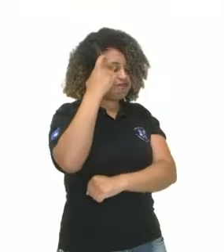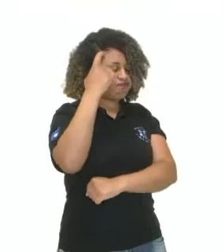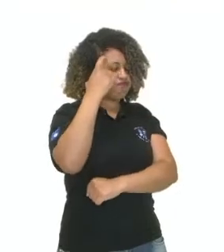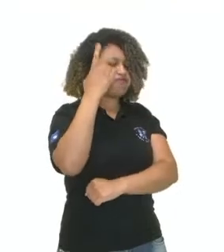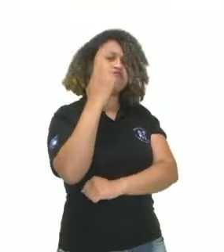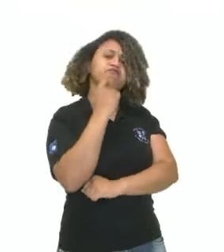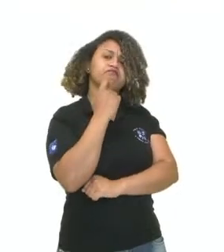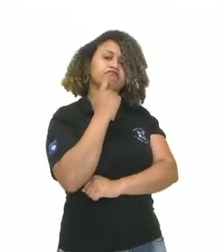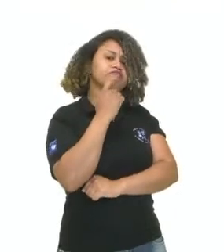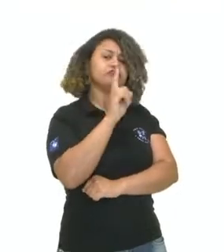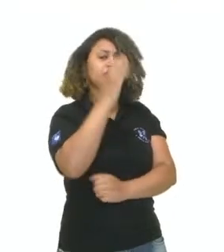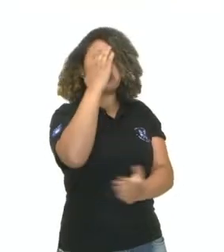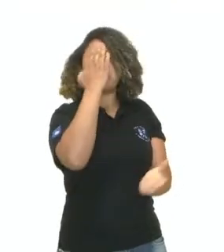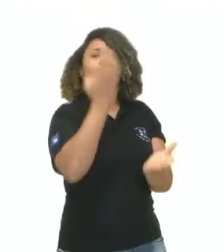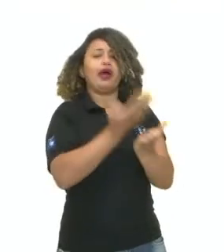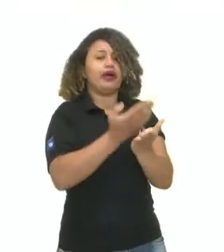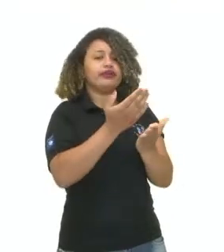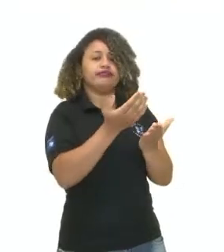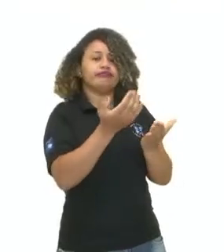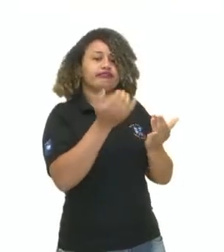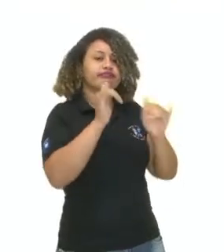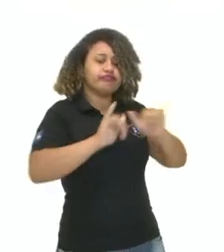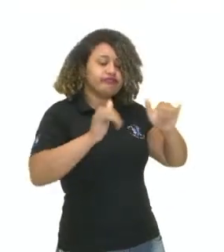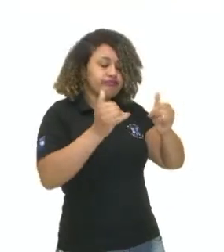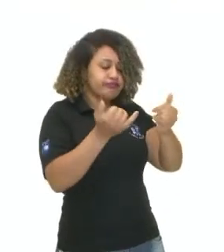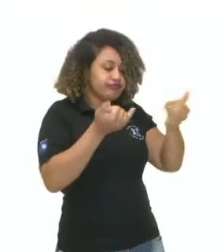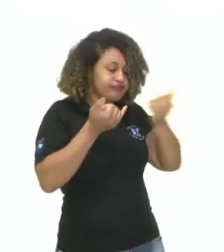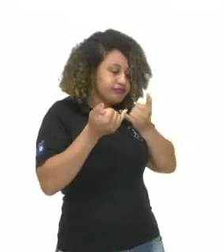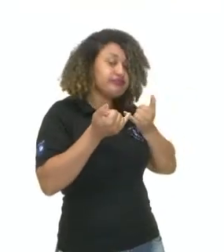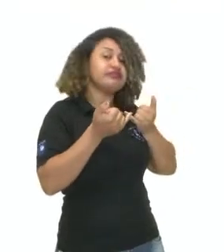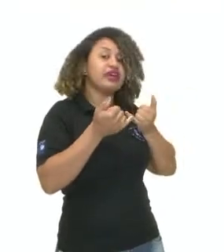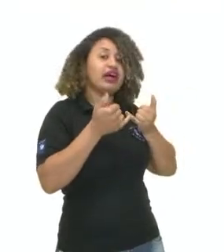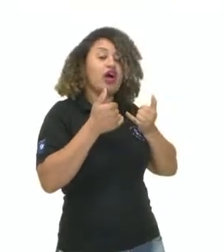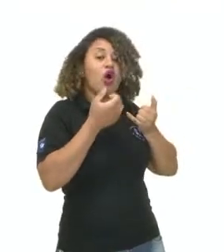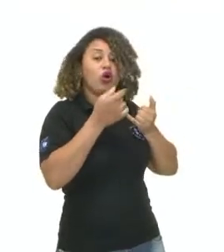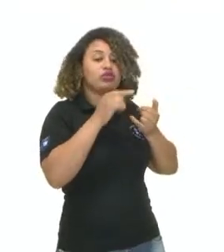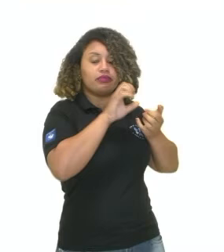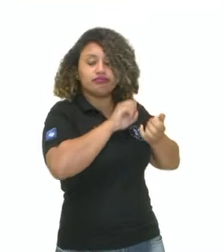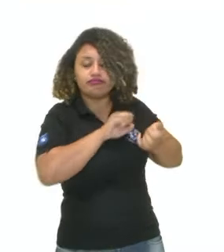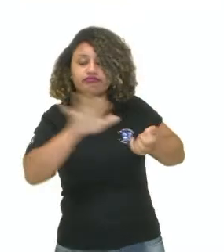Não acredite na notícia ou compartilhe o texto de imediato.